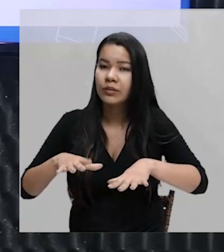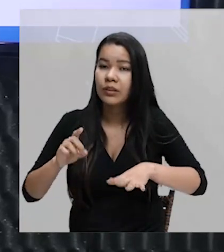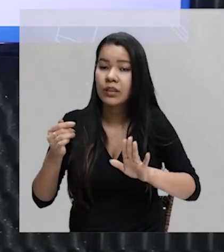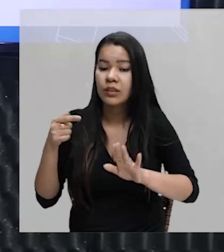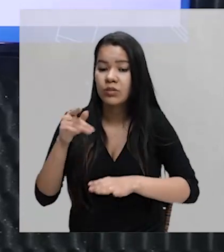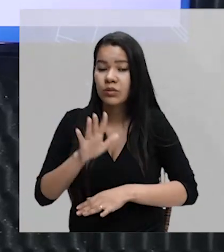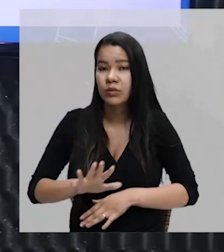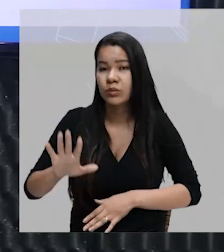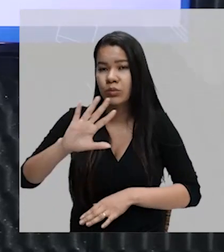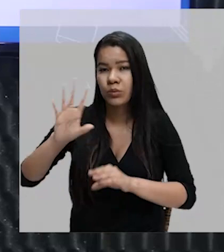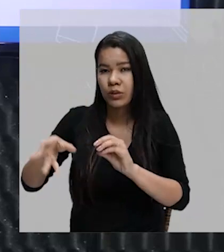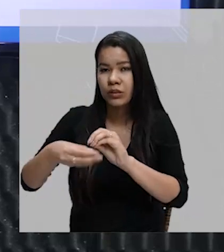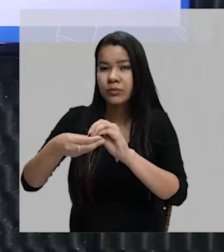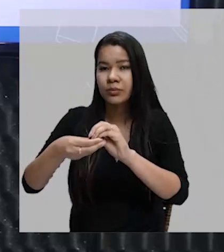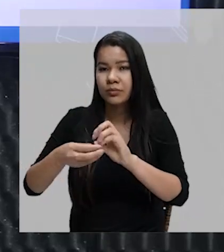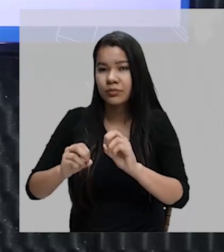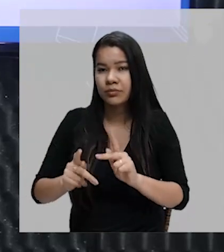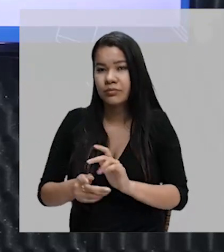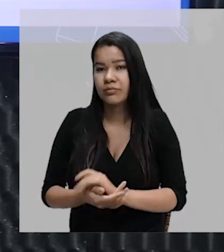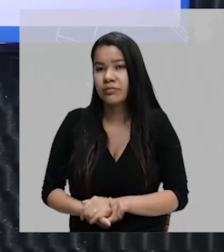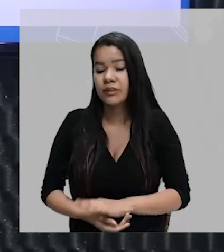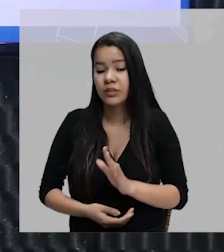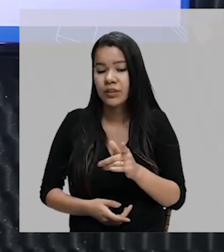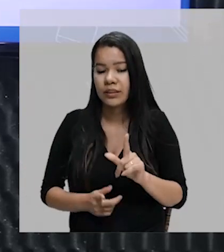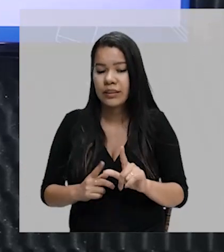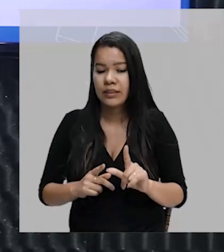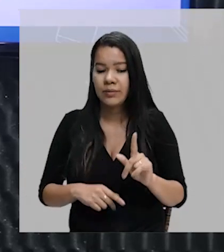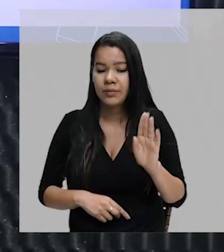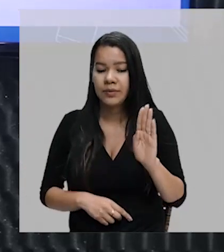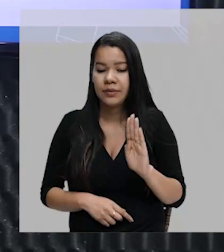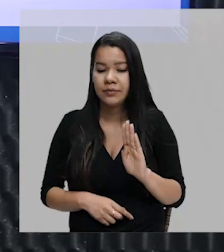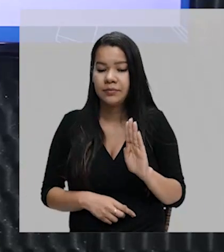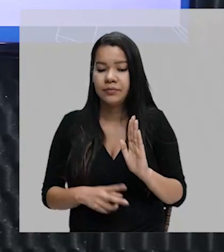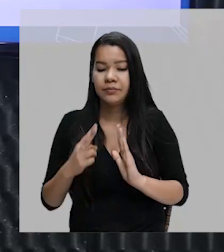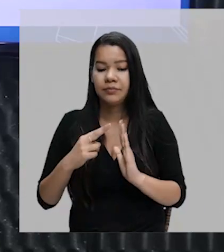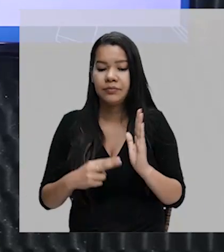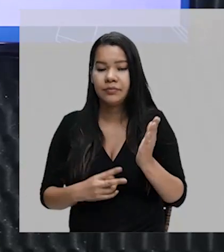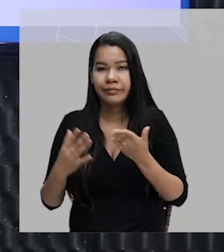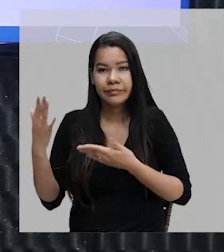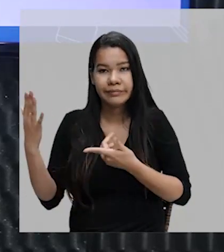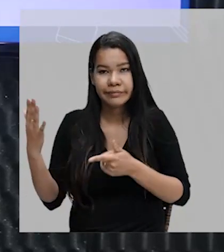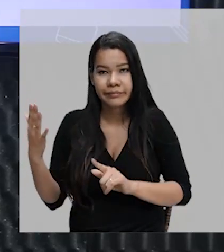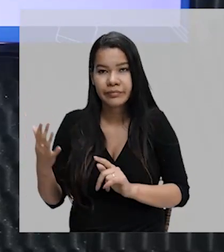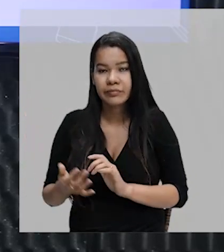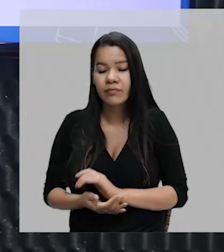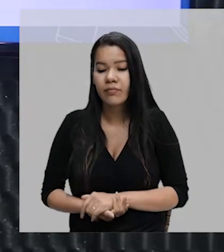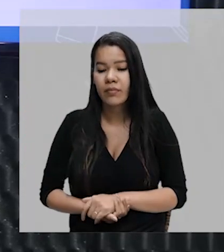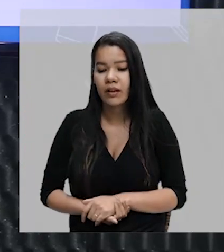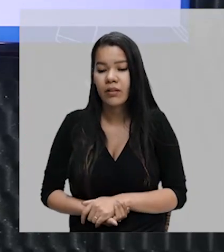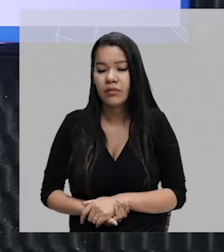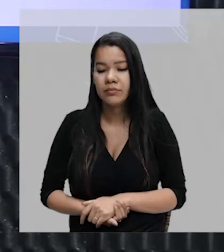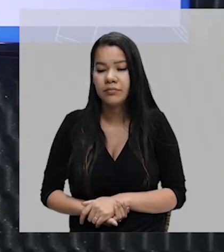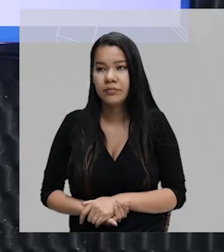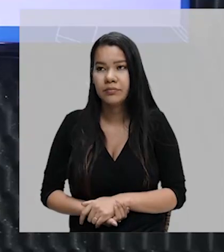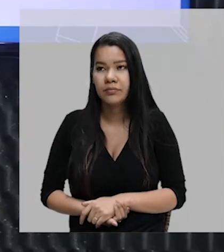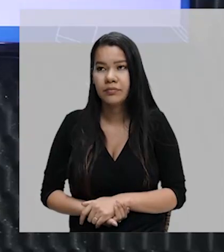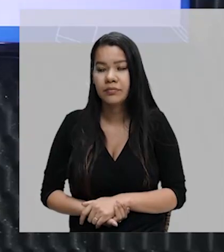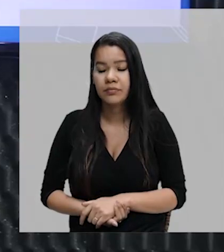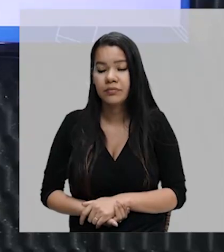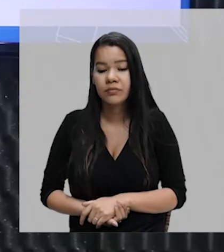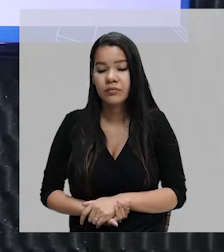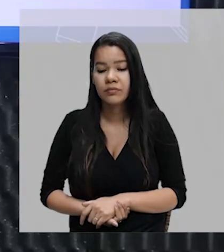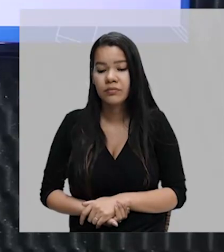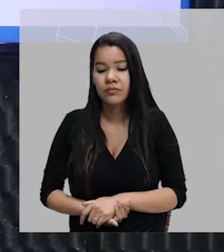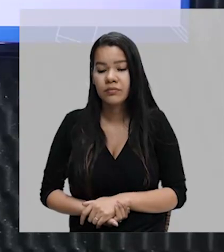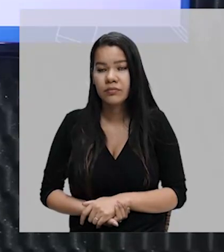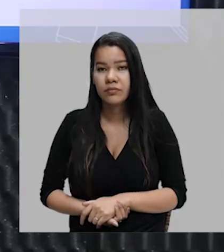campo, certo? A letra B. A lei de Lenz relaciona a variação temporal do fluxo magnético com a intensidade